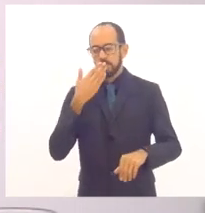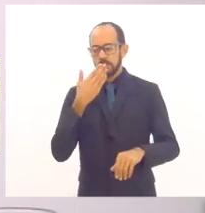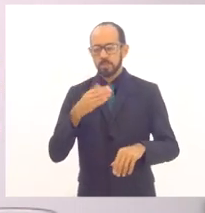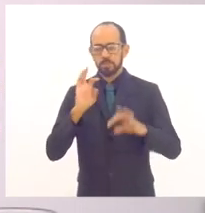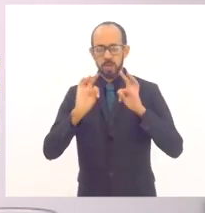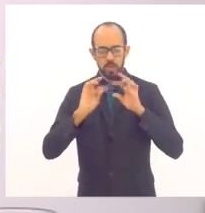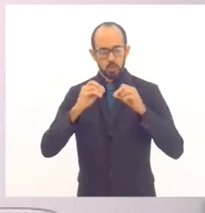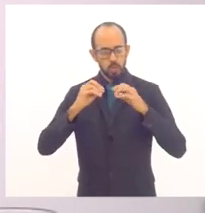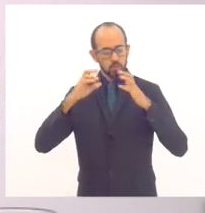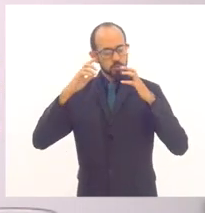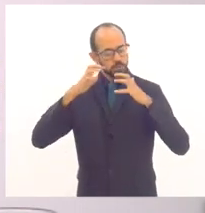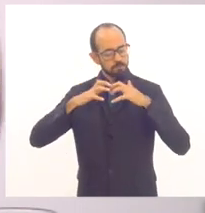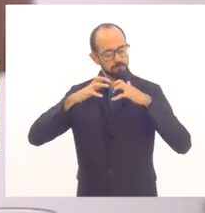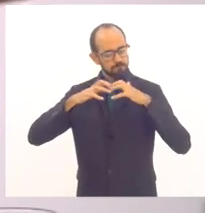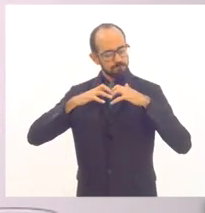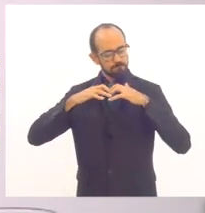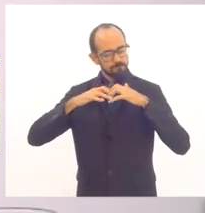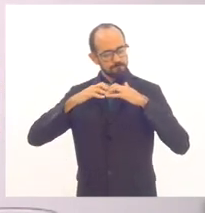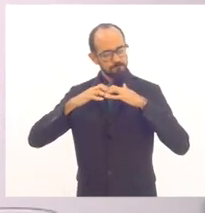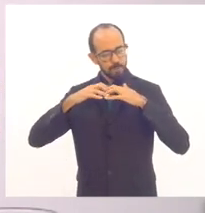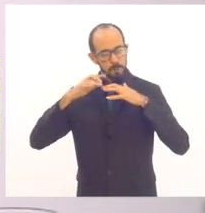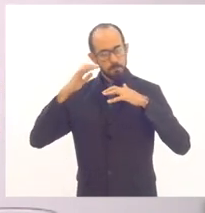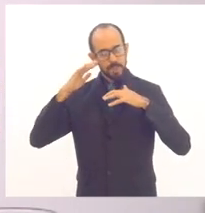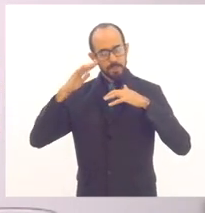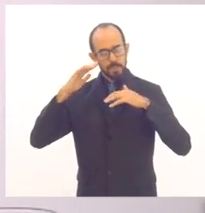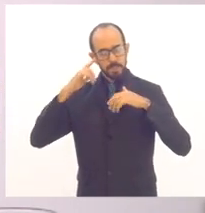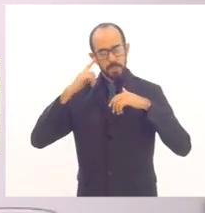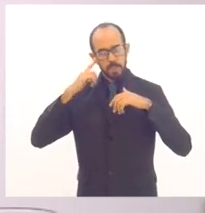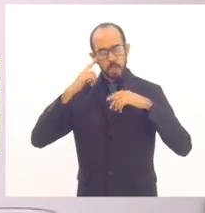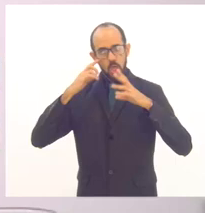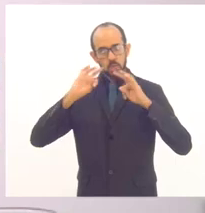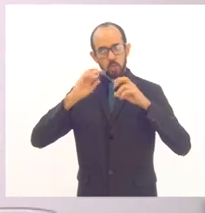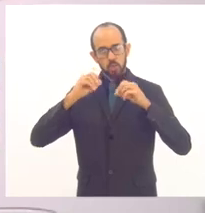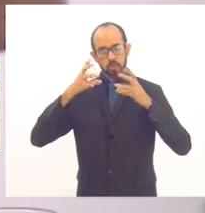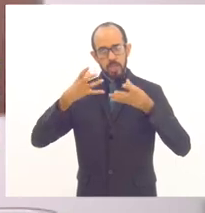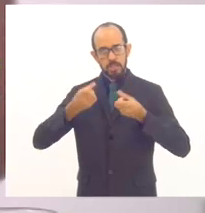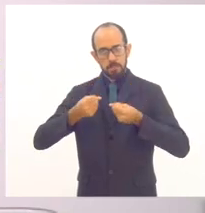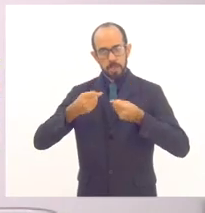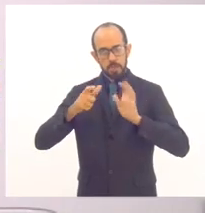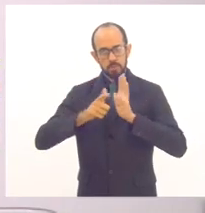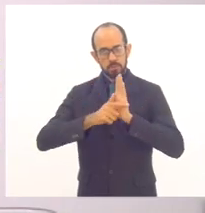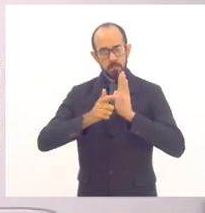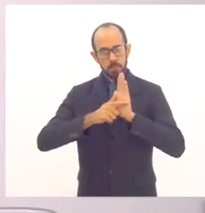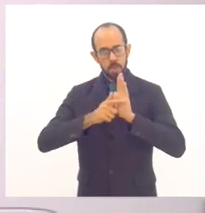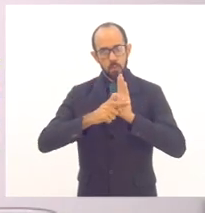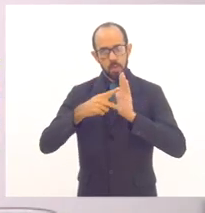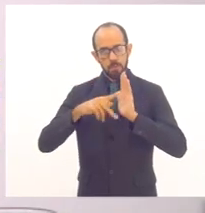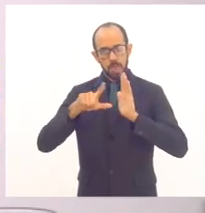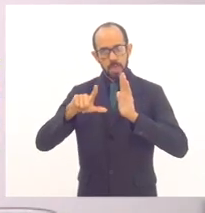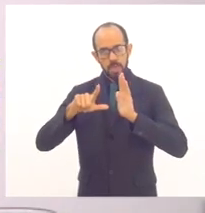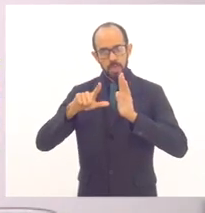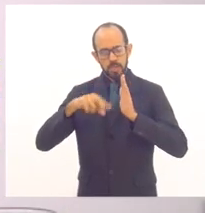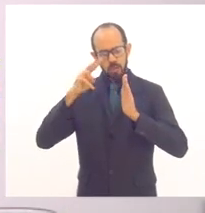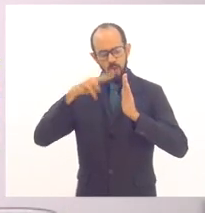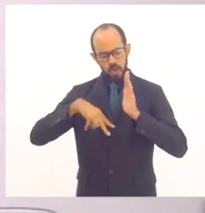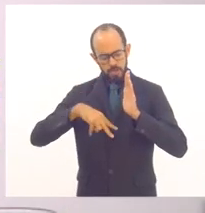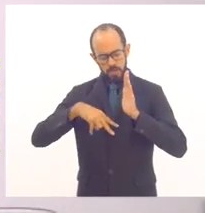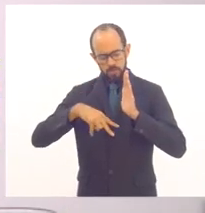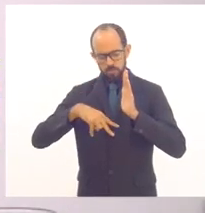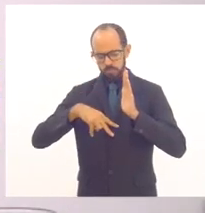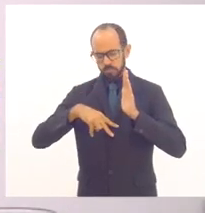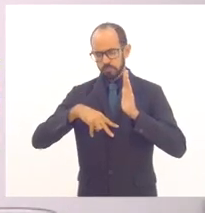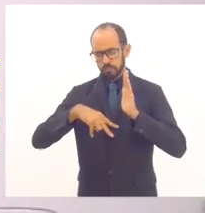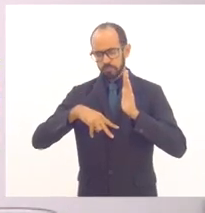todos reflitam, e acho que todo mundo recebeu esse papel, que é a PL. Faça